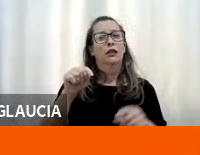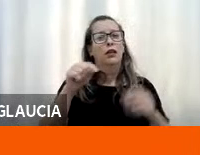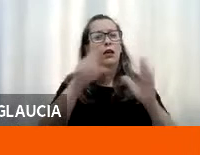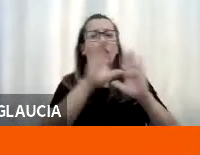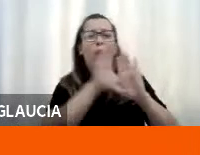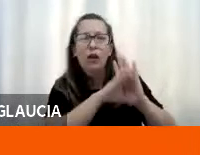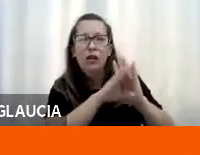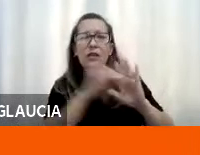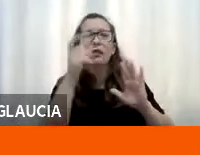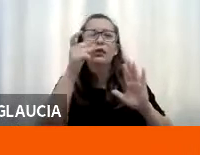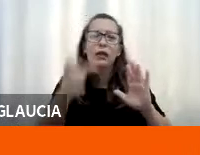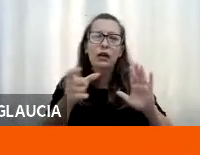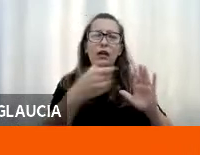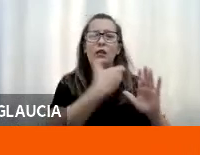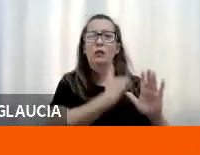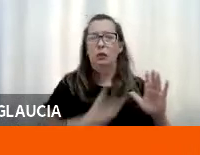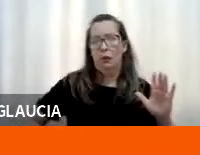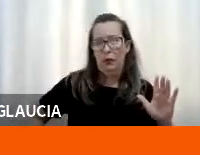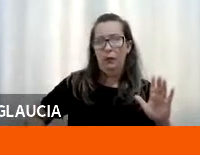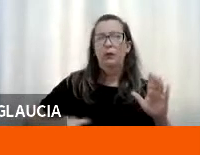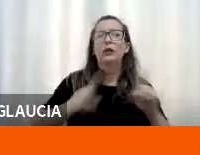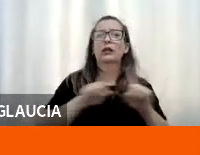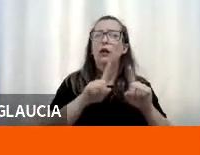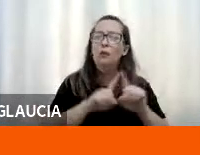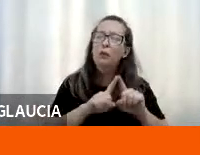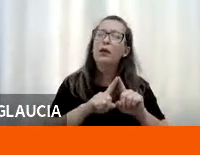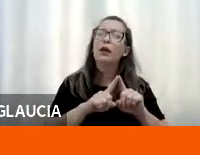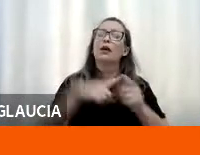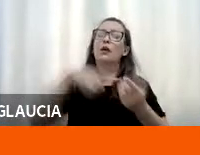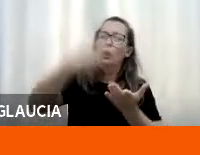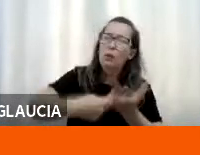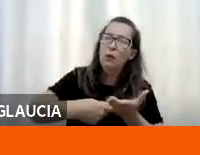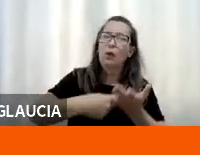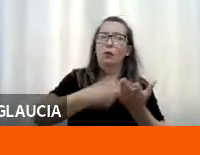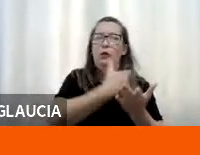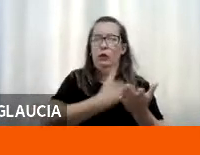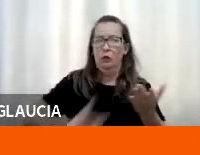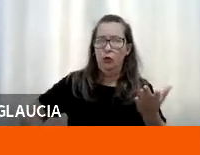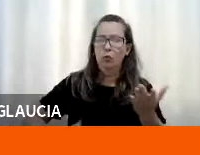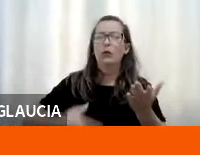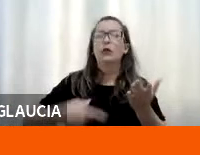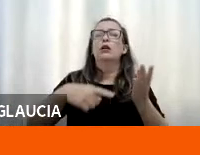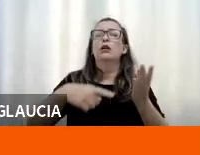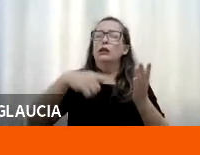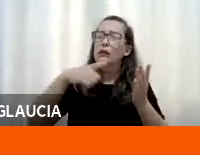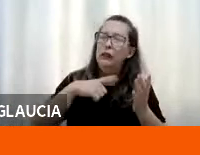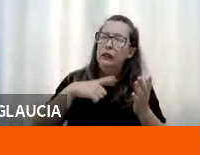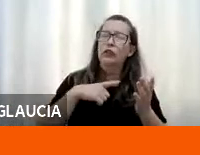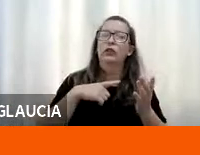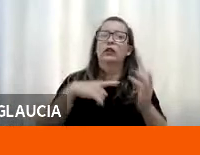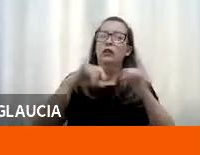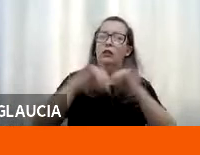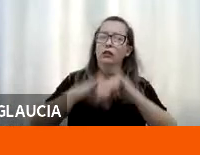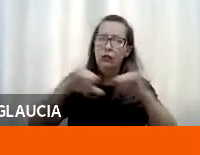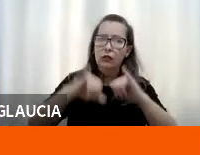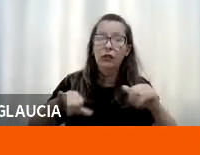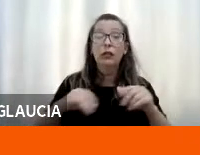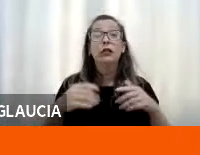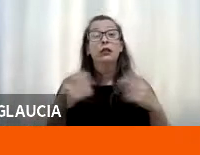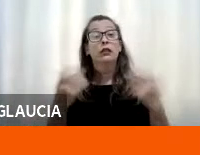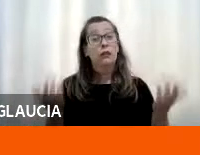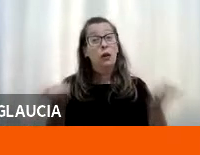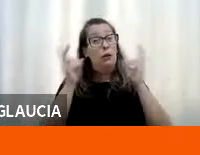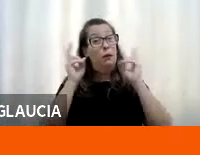um compromisso público e um compromisso de retorno, né? Então, mesmo a divulgação científica e a